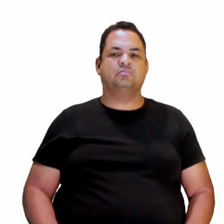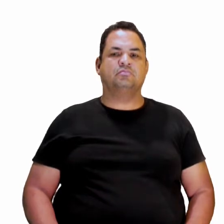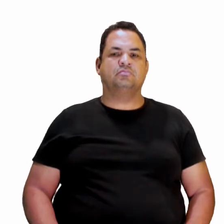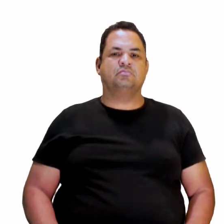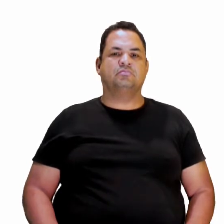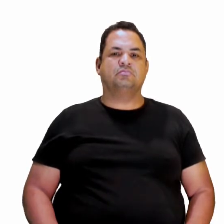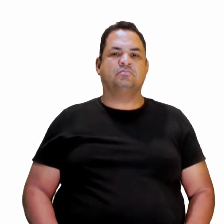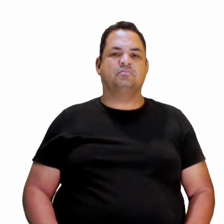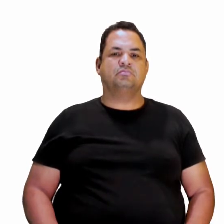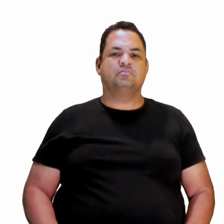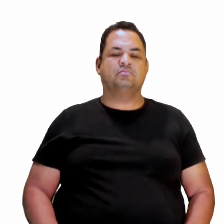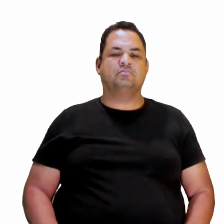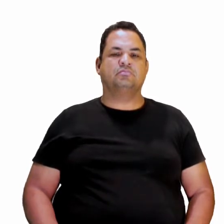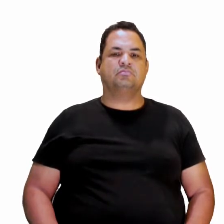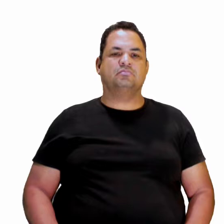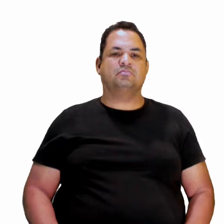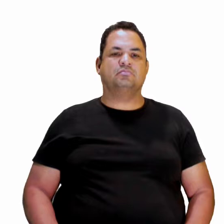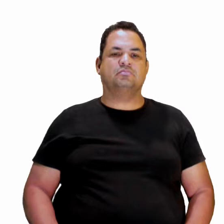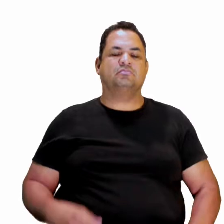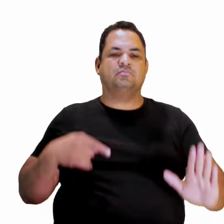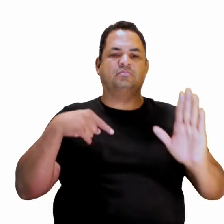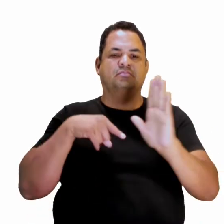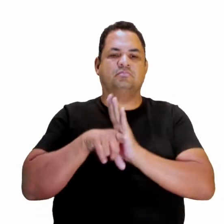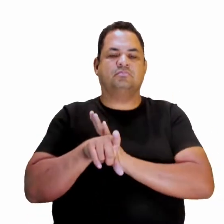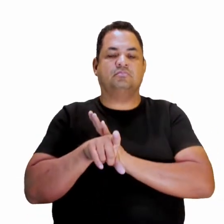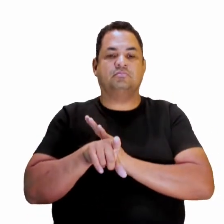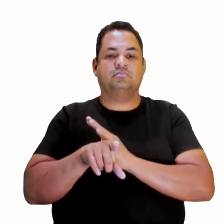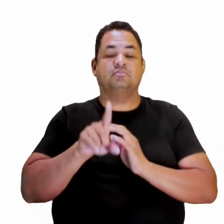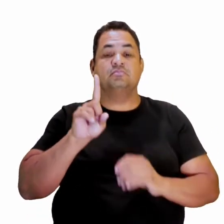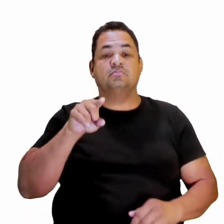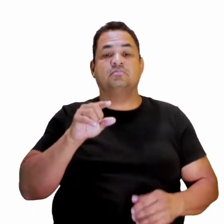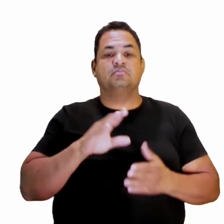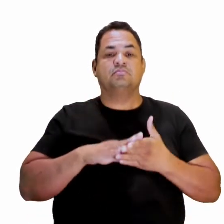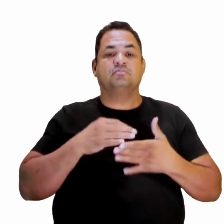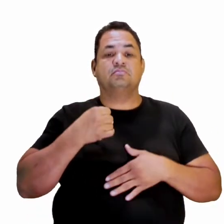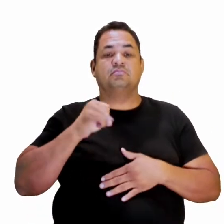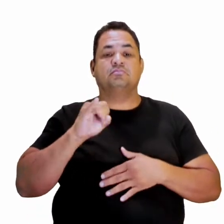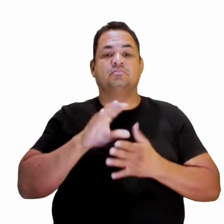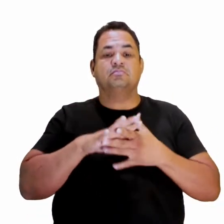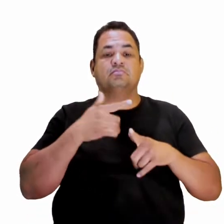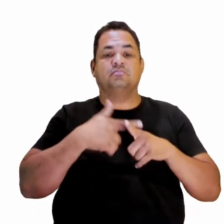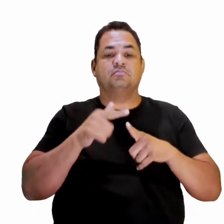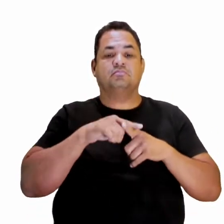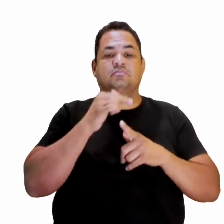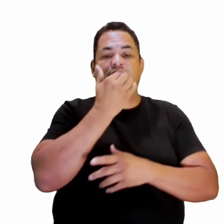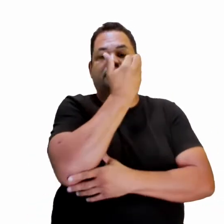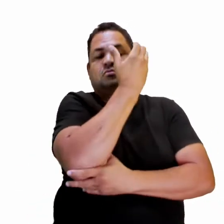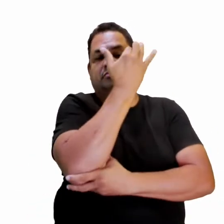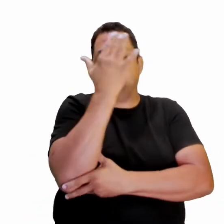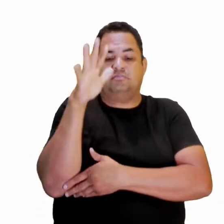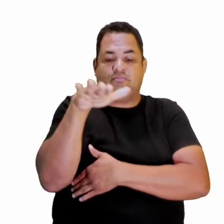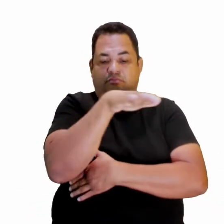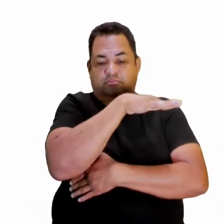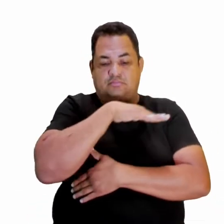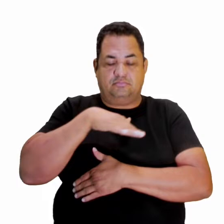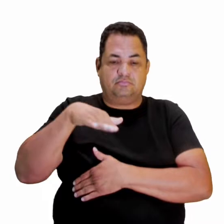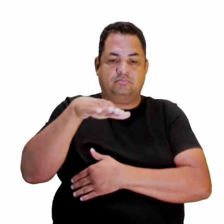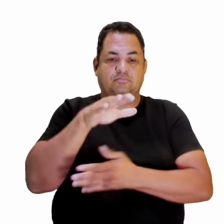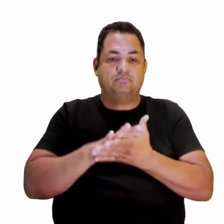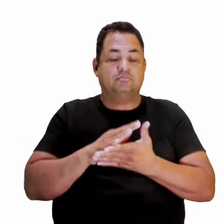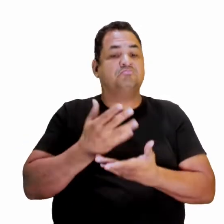live? Pergunta é, se os problemas do meio ambiente são